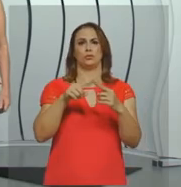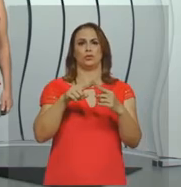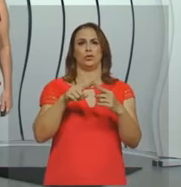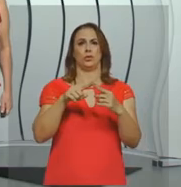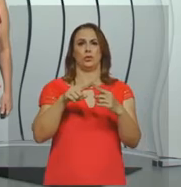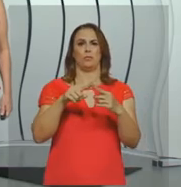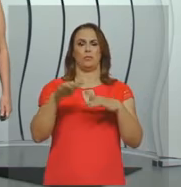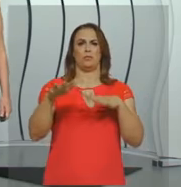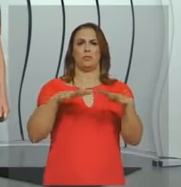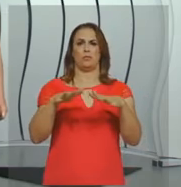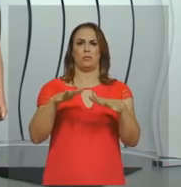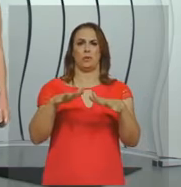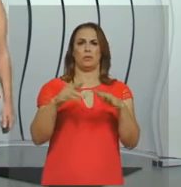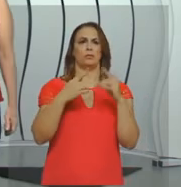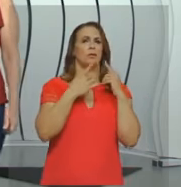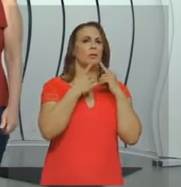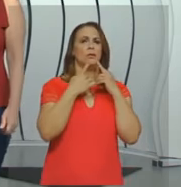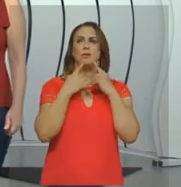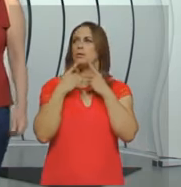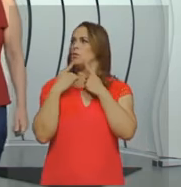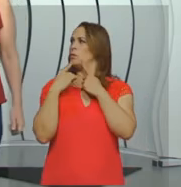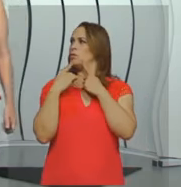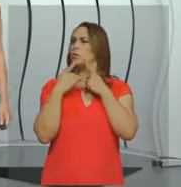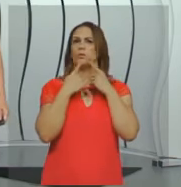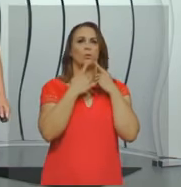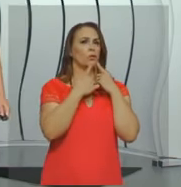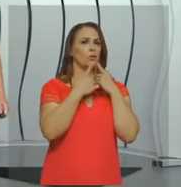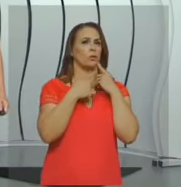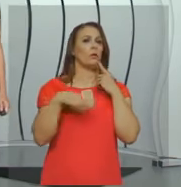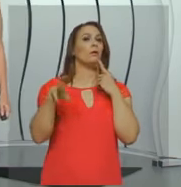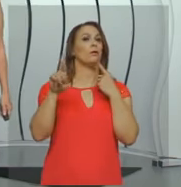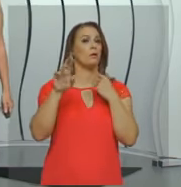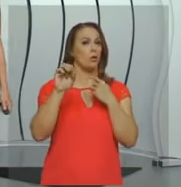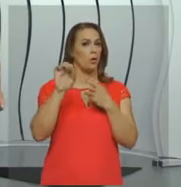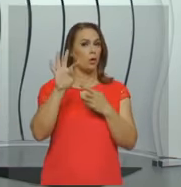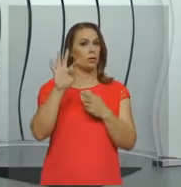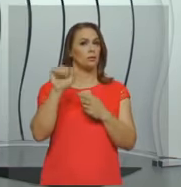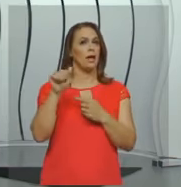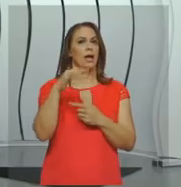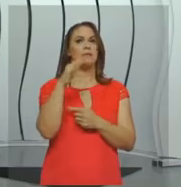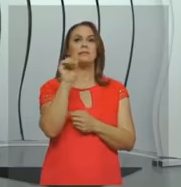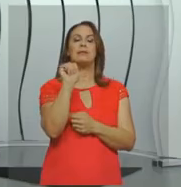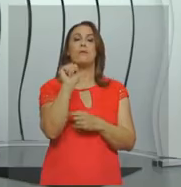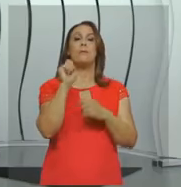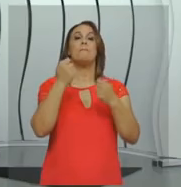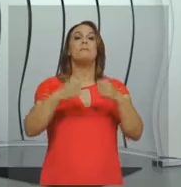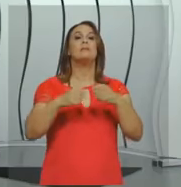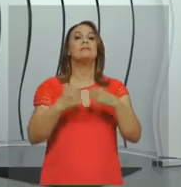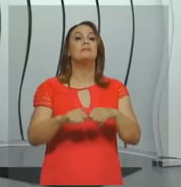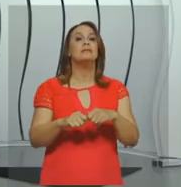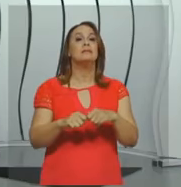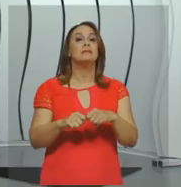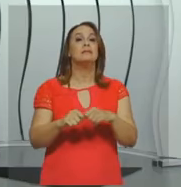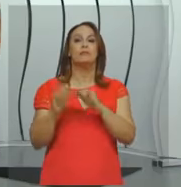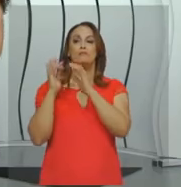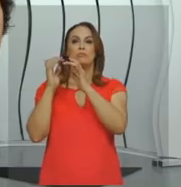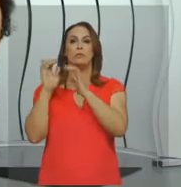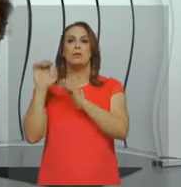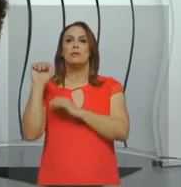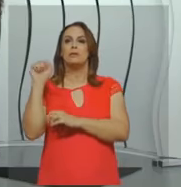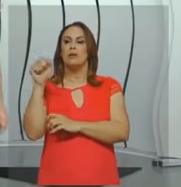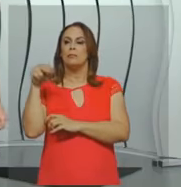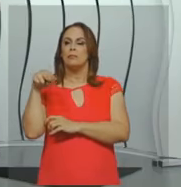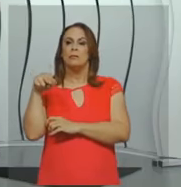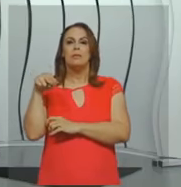Todos esses movimentos são necessários à integração do sistema nervoso com o muscular e também o